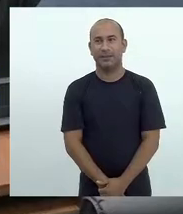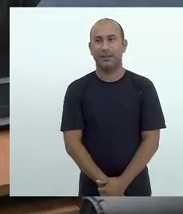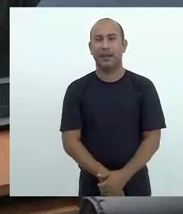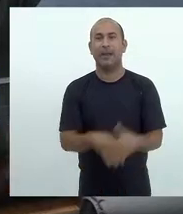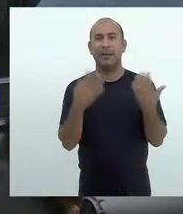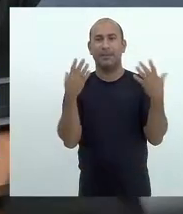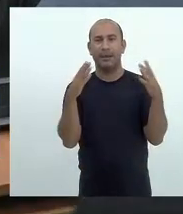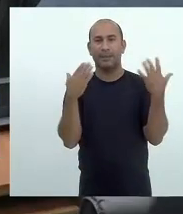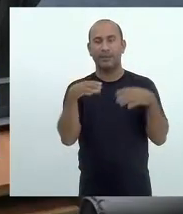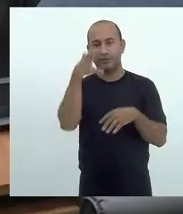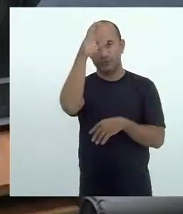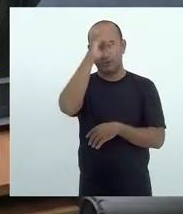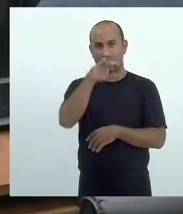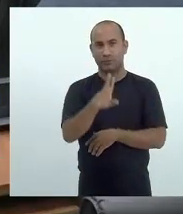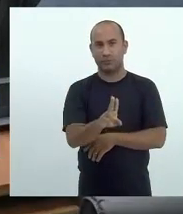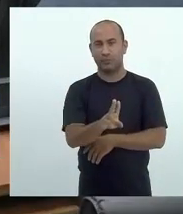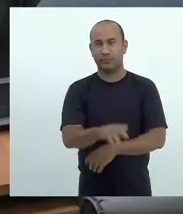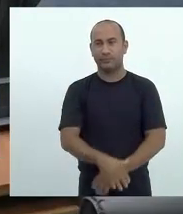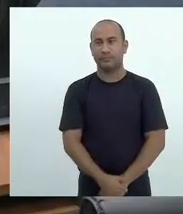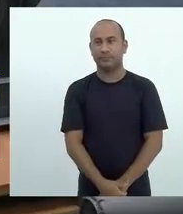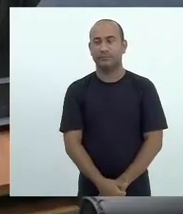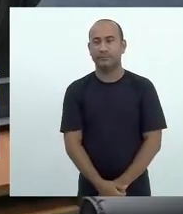Parabéns, Tia Ju.